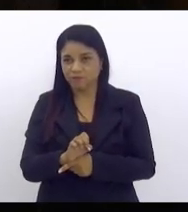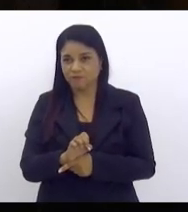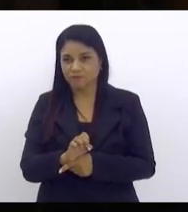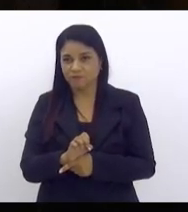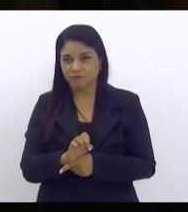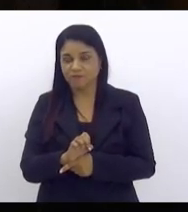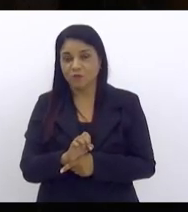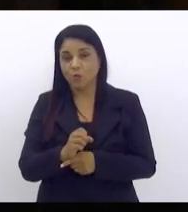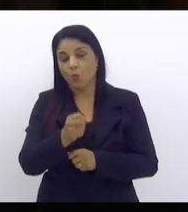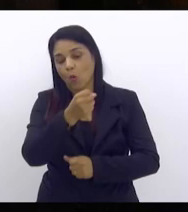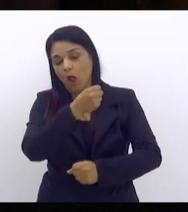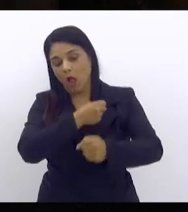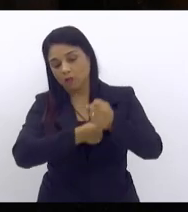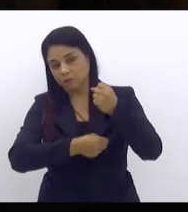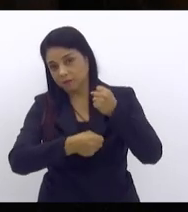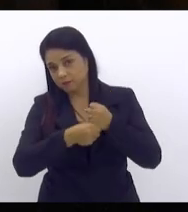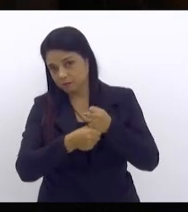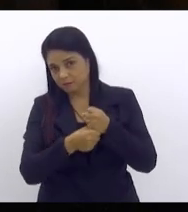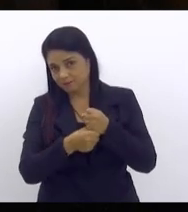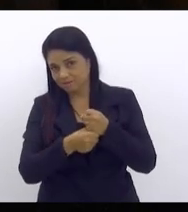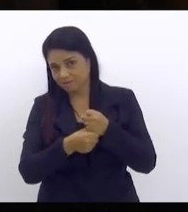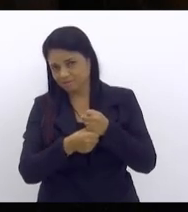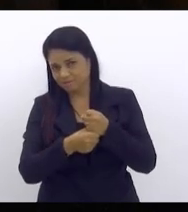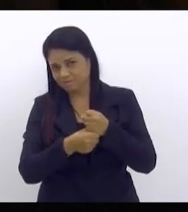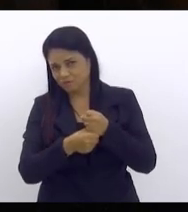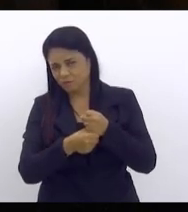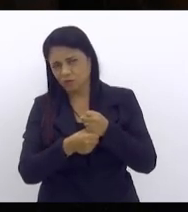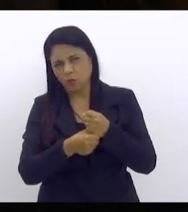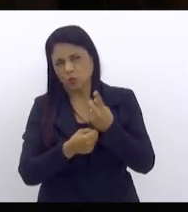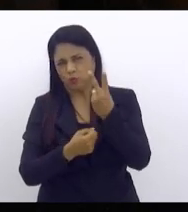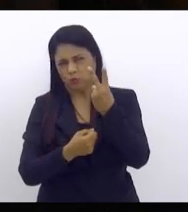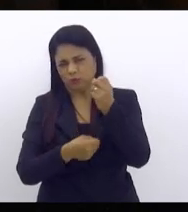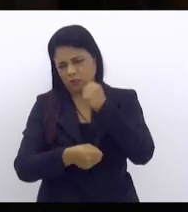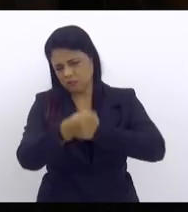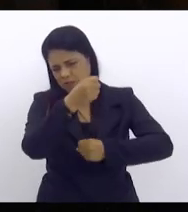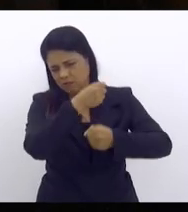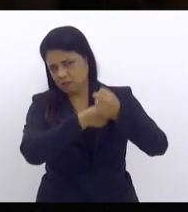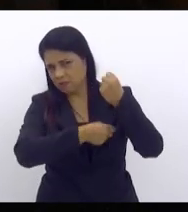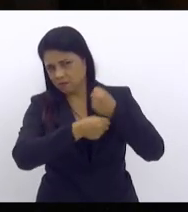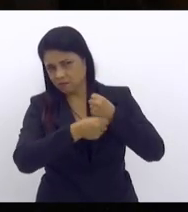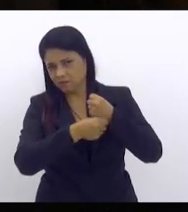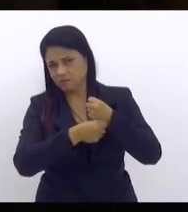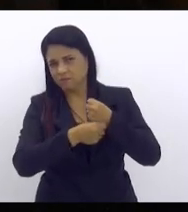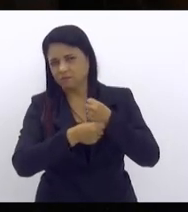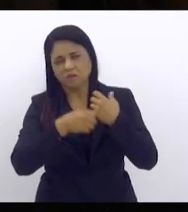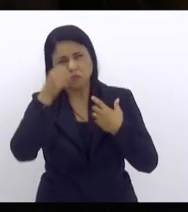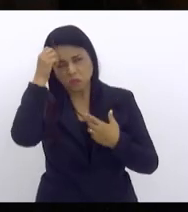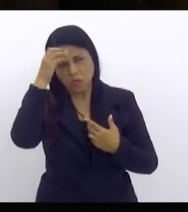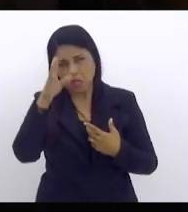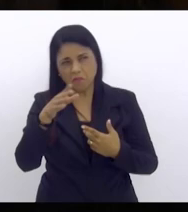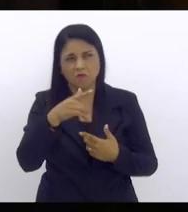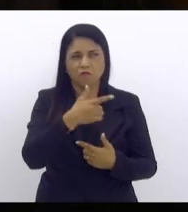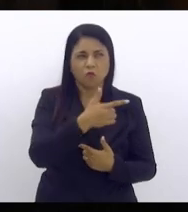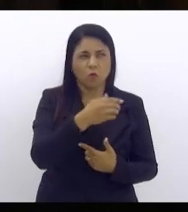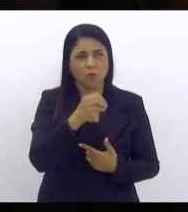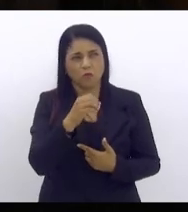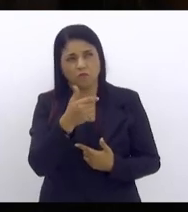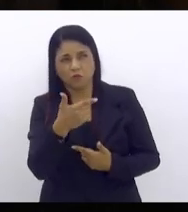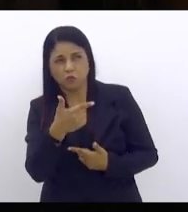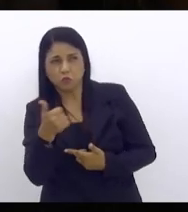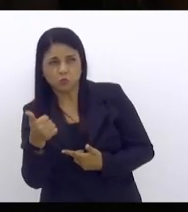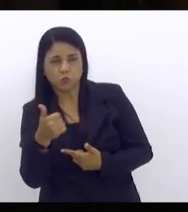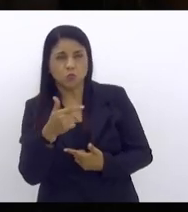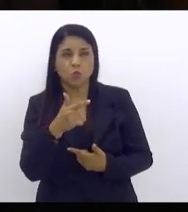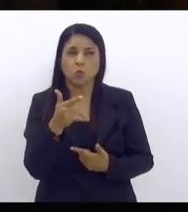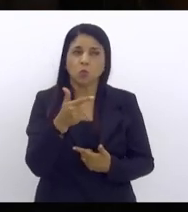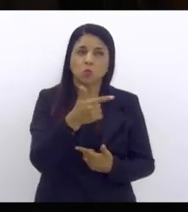no ano passado, ou no ano retrasado, nem me lembro mais. Foi 22 ou 21, que no ano